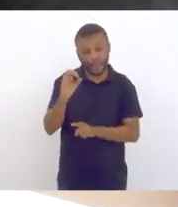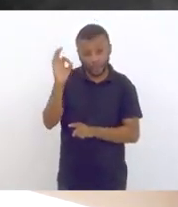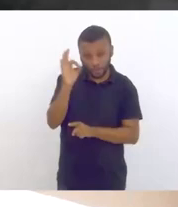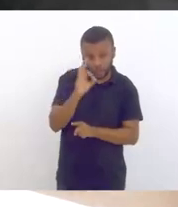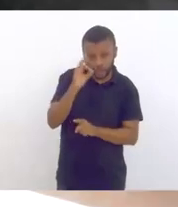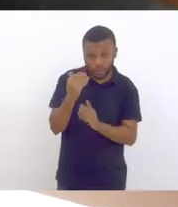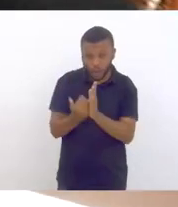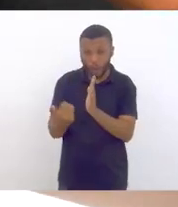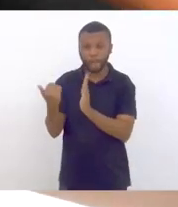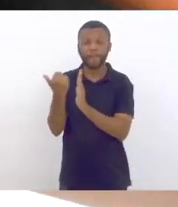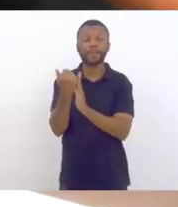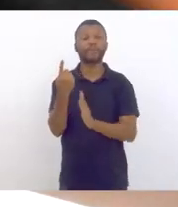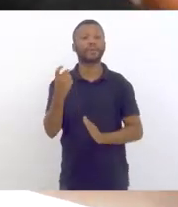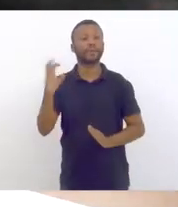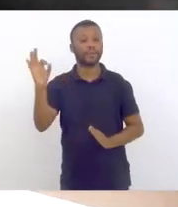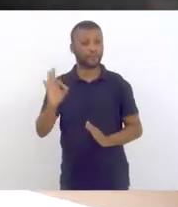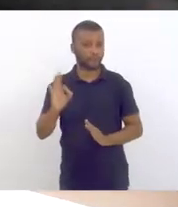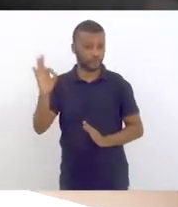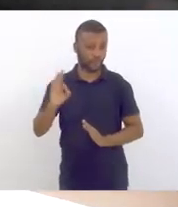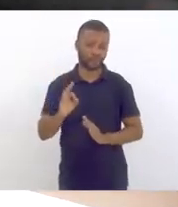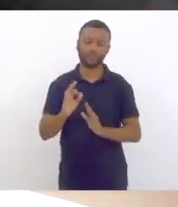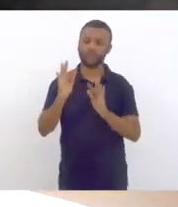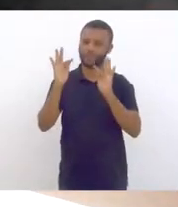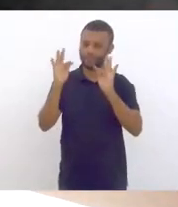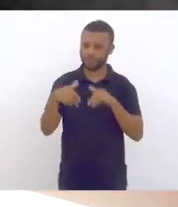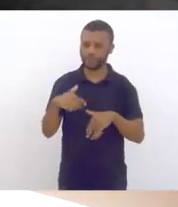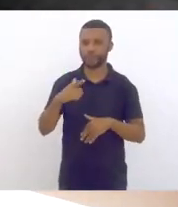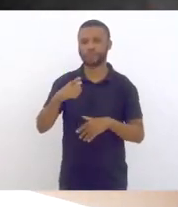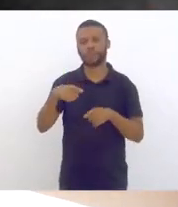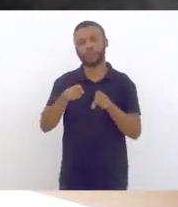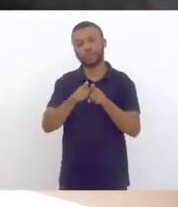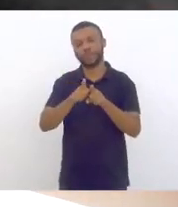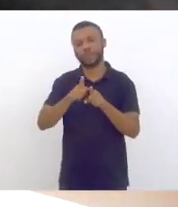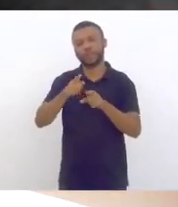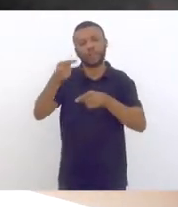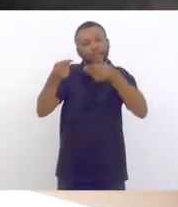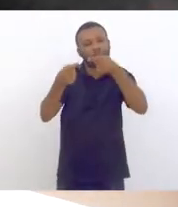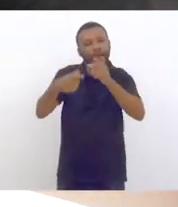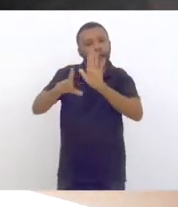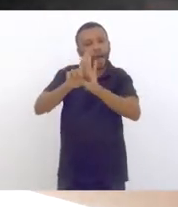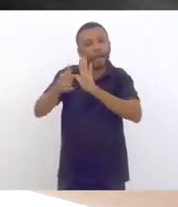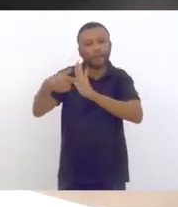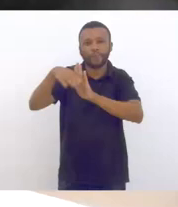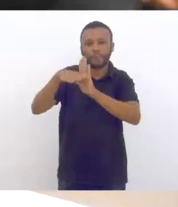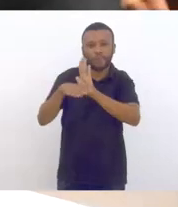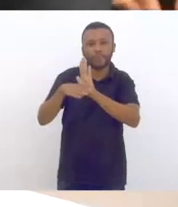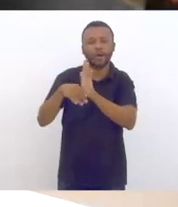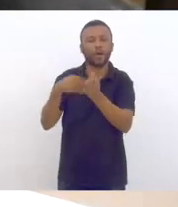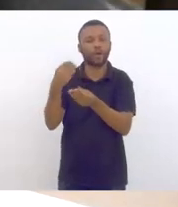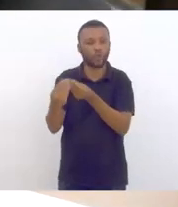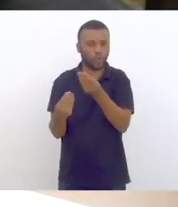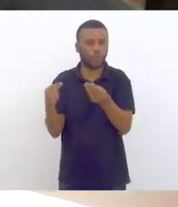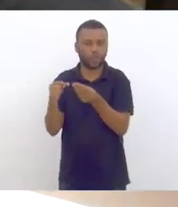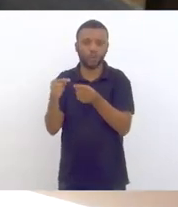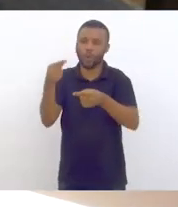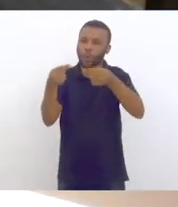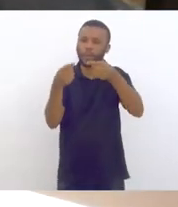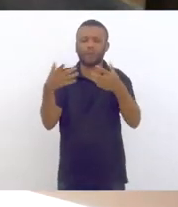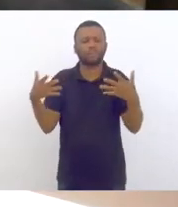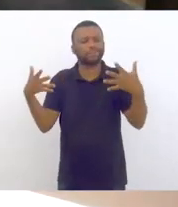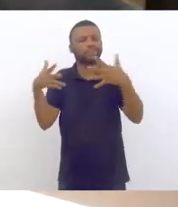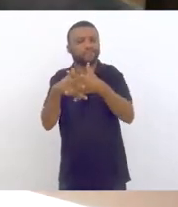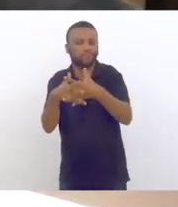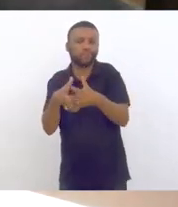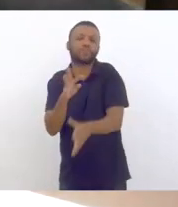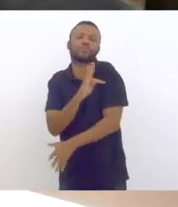né do chegou cedo educacionais e finalizando a regulamentação em lei dos critérios das fórmulas esse debate muito complexo muito técnico